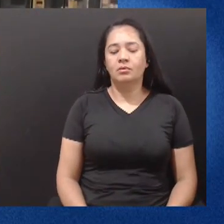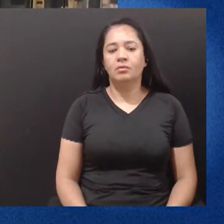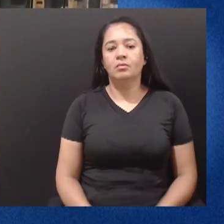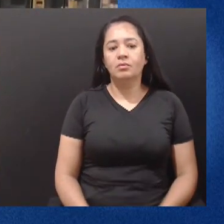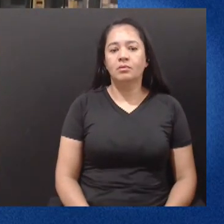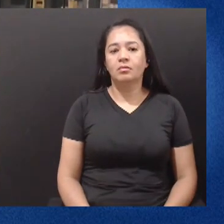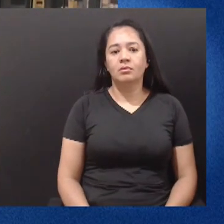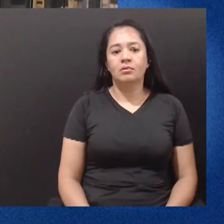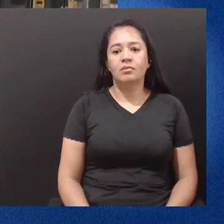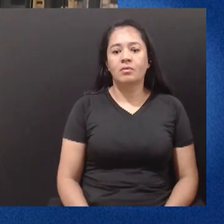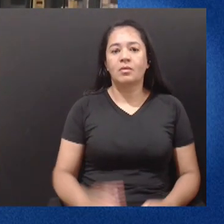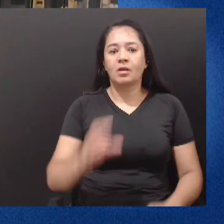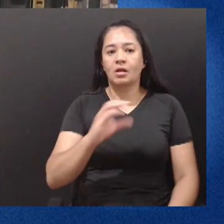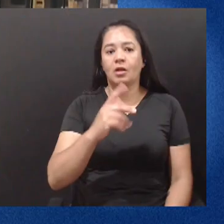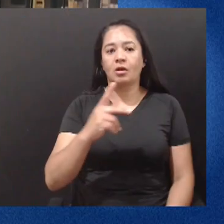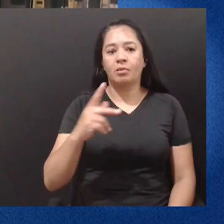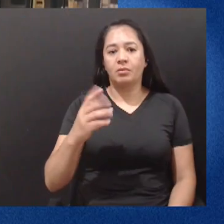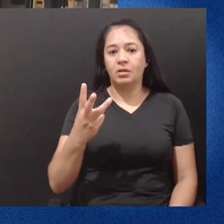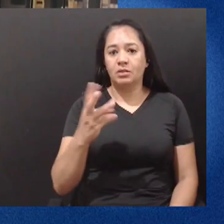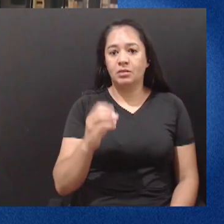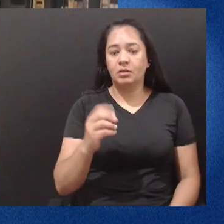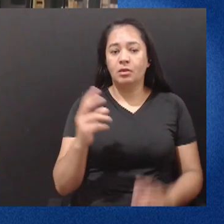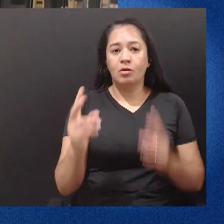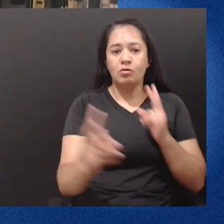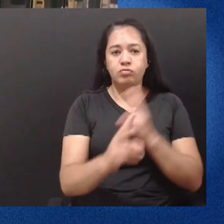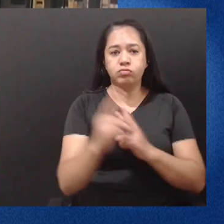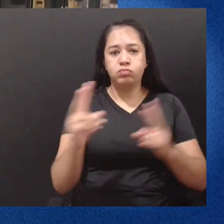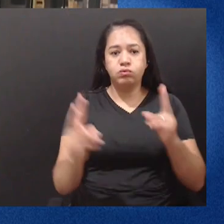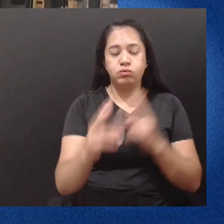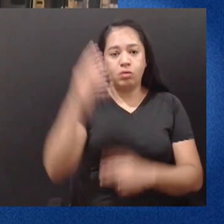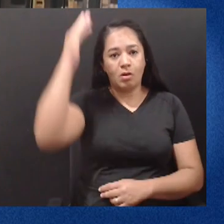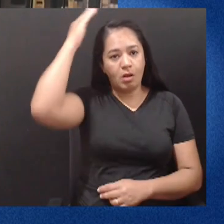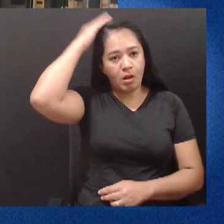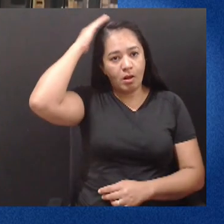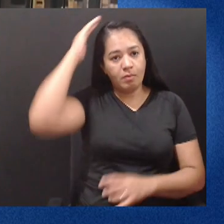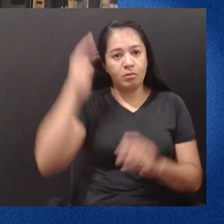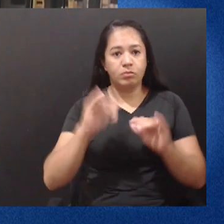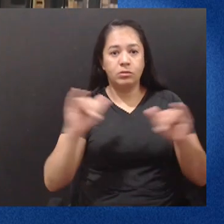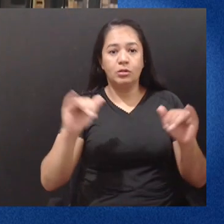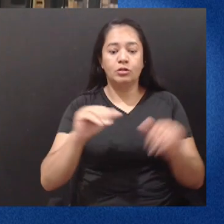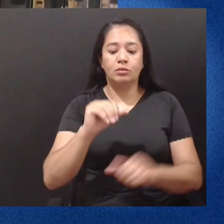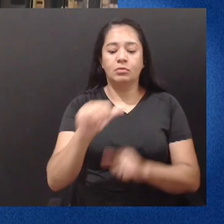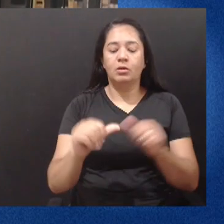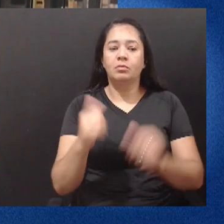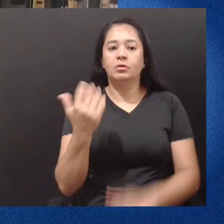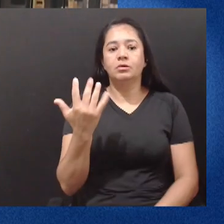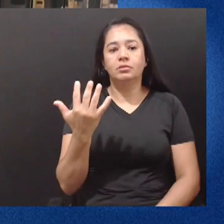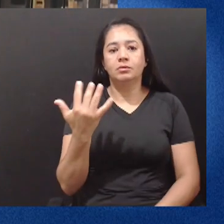à COP30, tornado no Paraná traz um alerta sobre as mudanças climáticas.